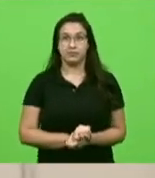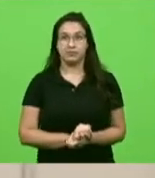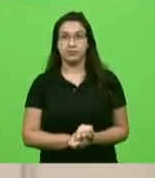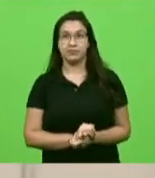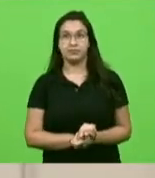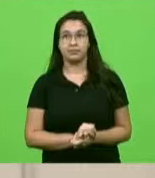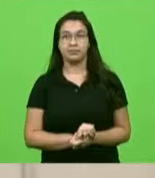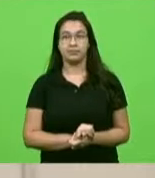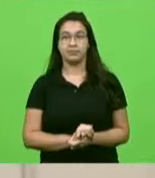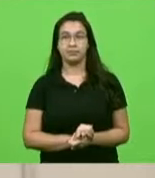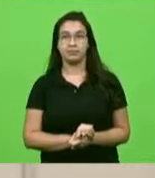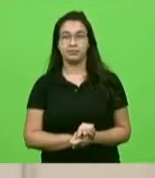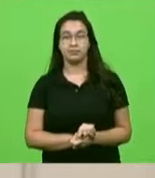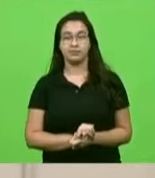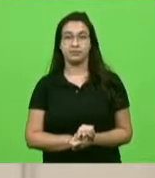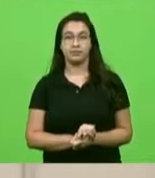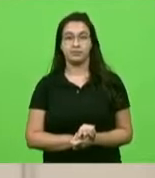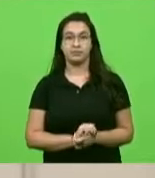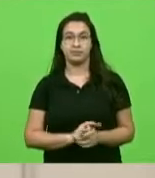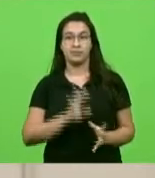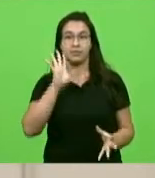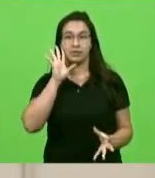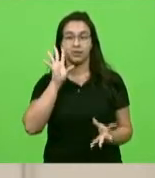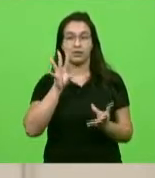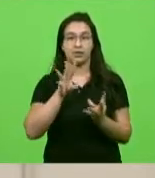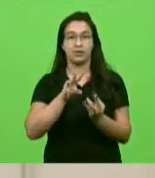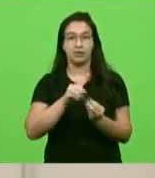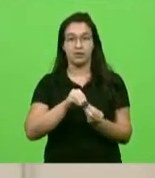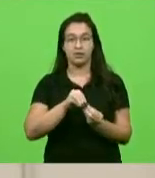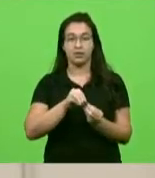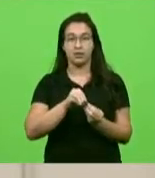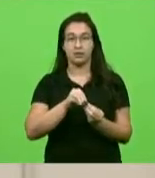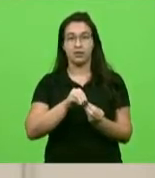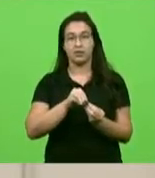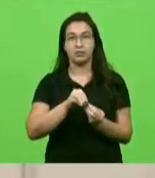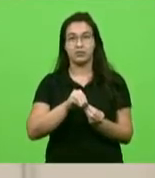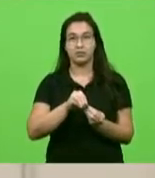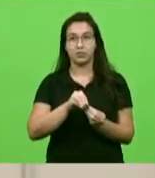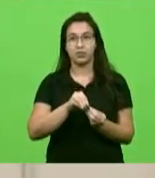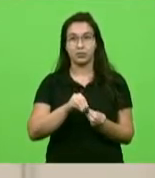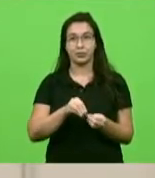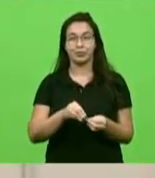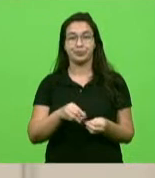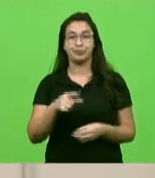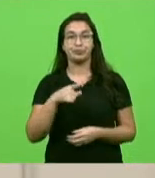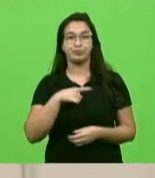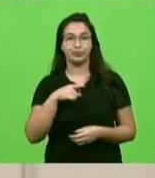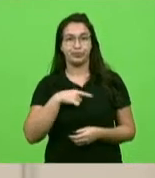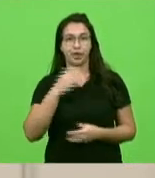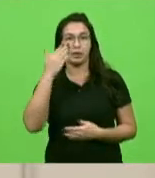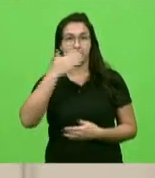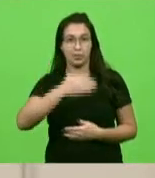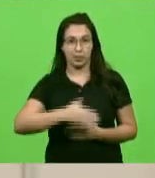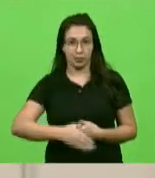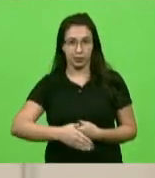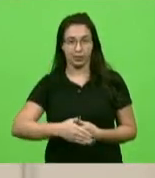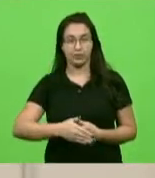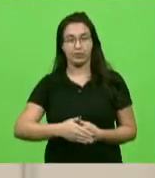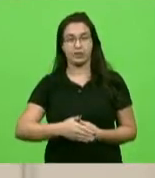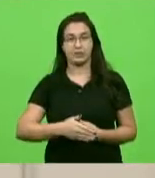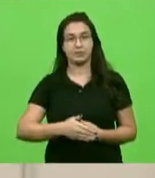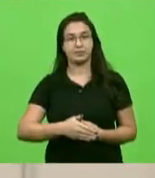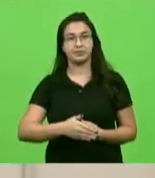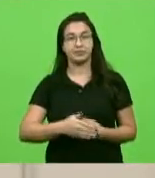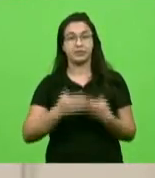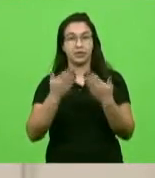Portanto, pense que, em resumo, há nos autos fortes indícios de prova